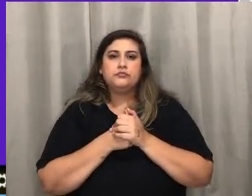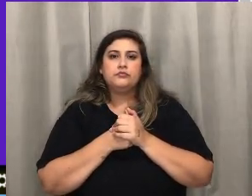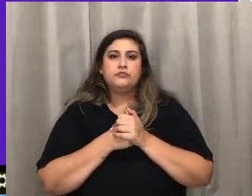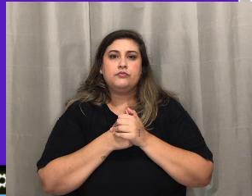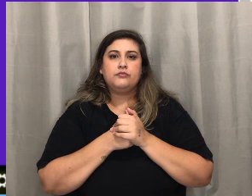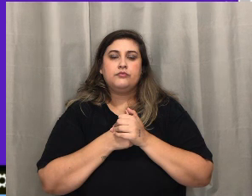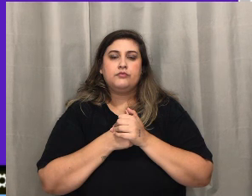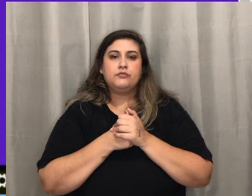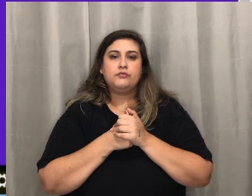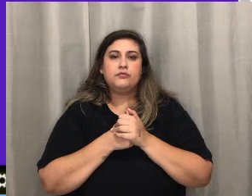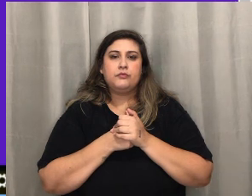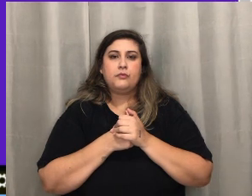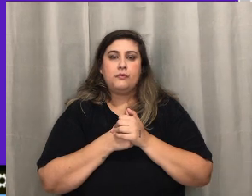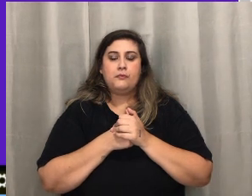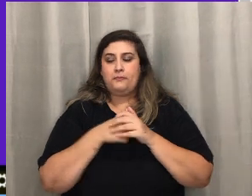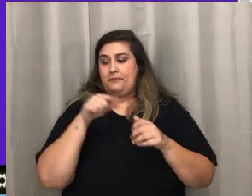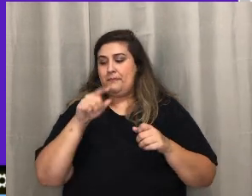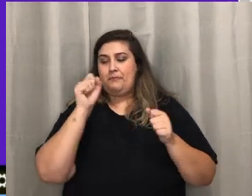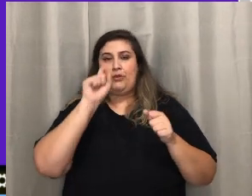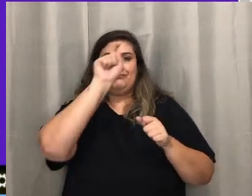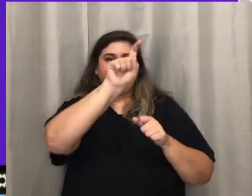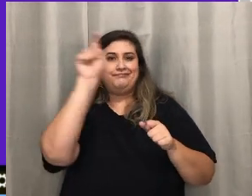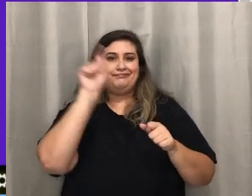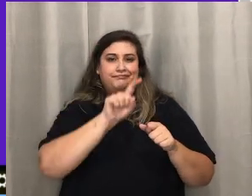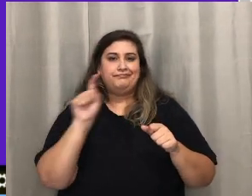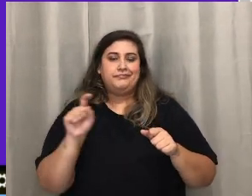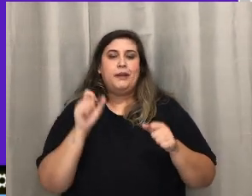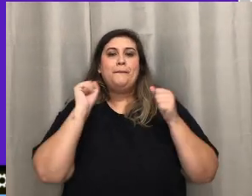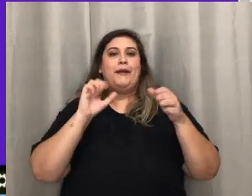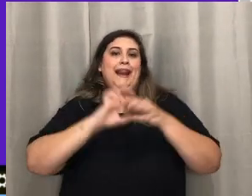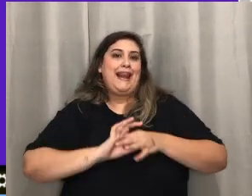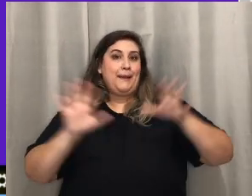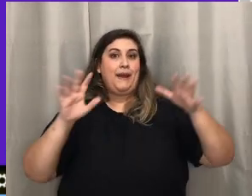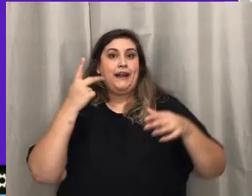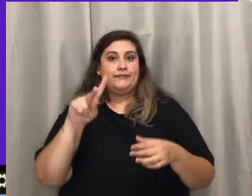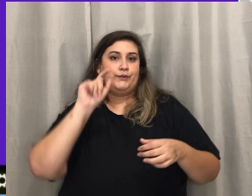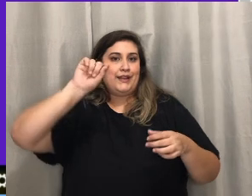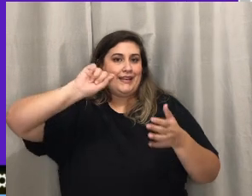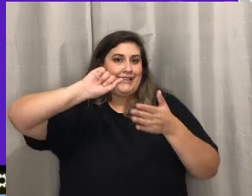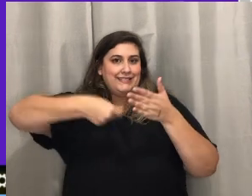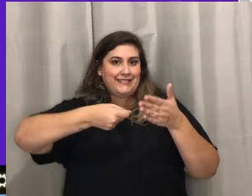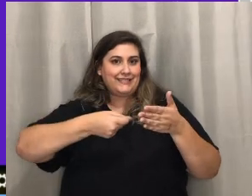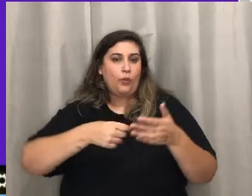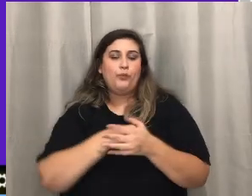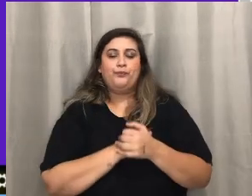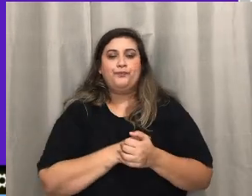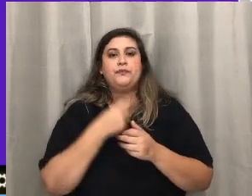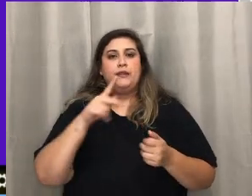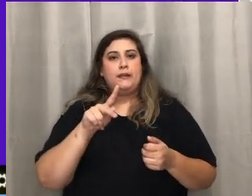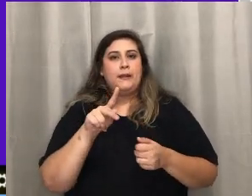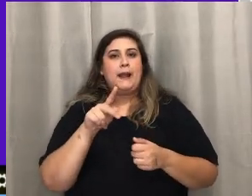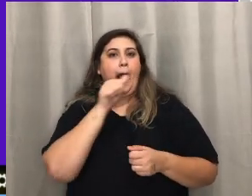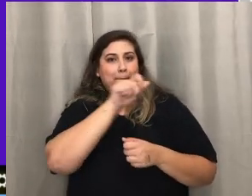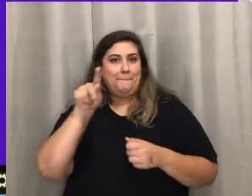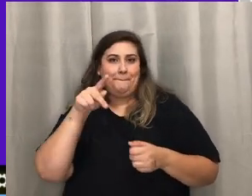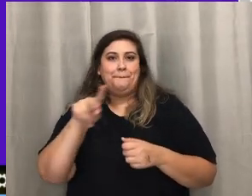para que o navegador deixe vocês validarem a sua inscrição na